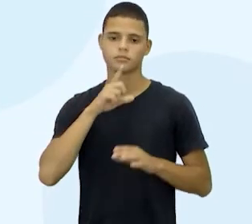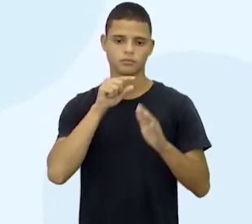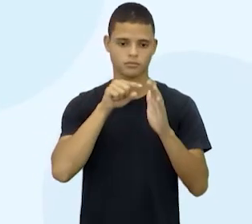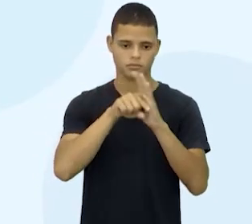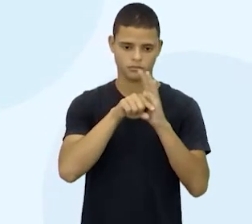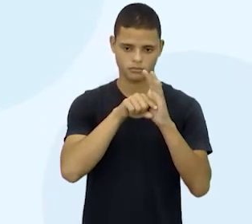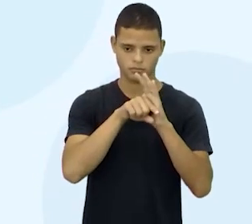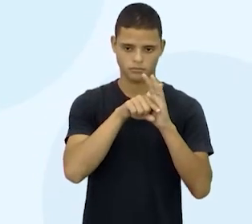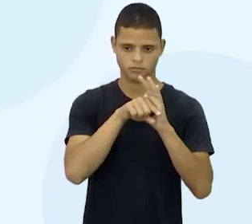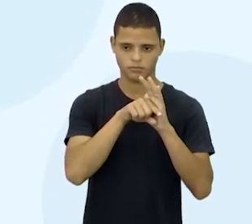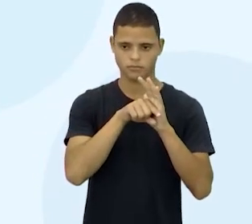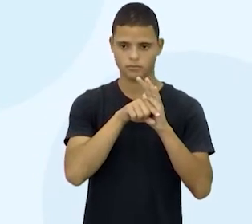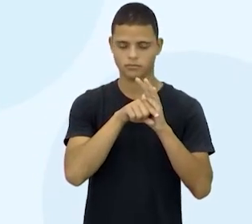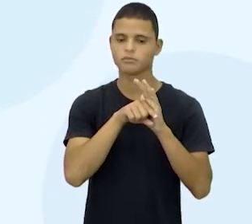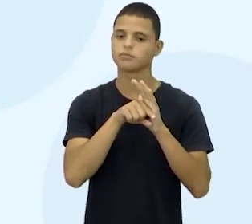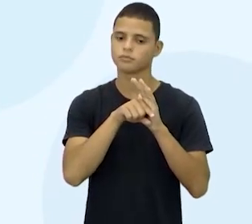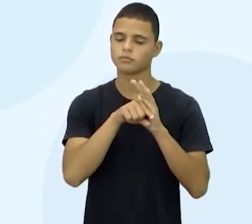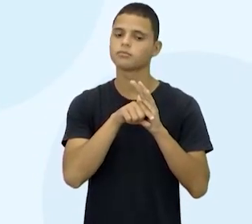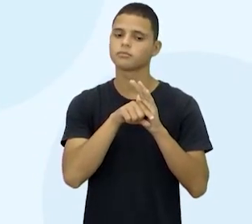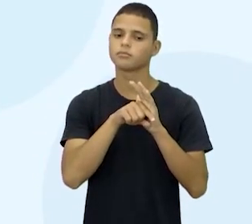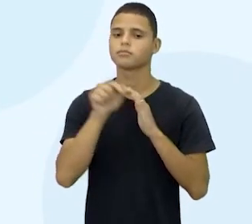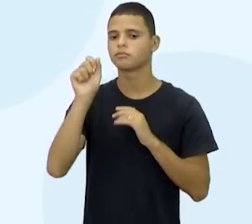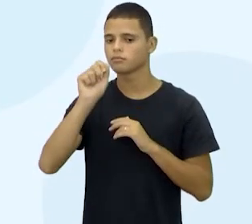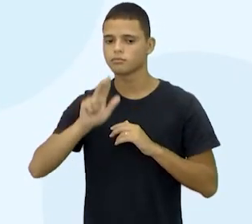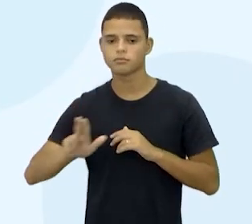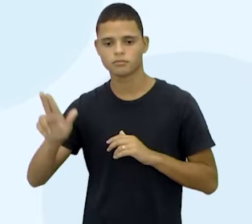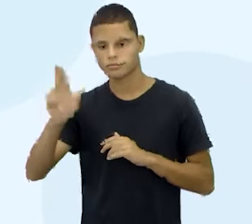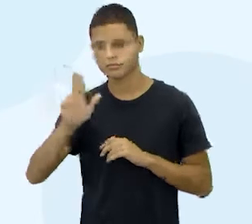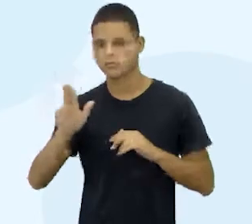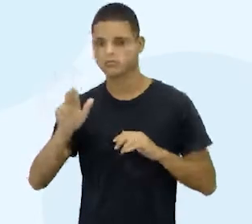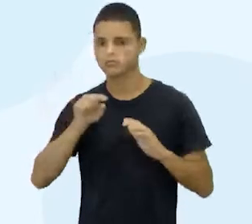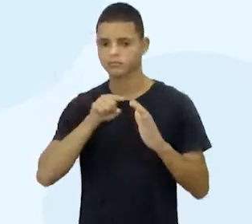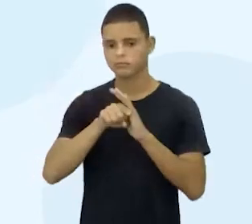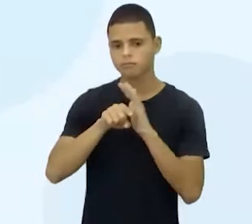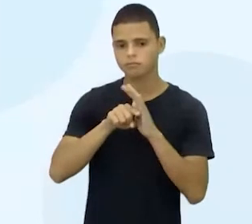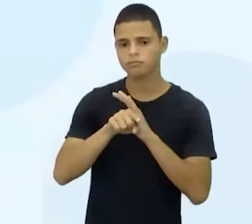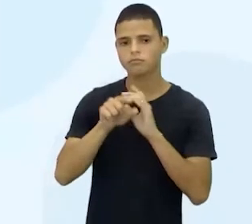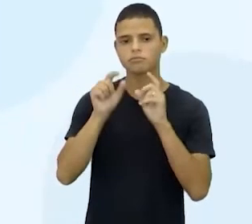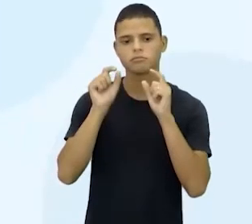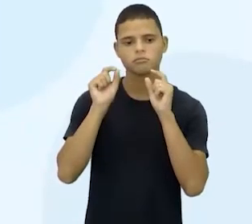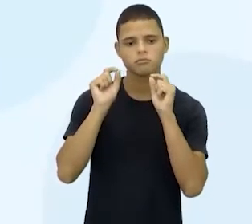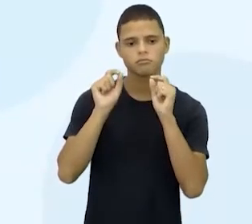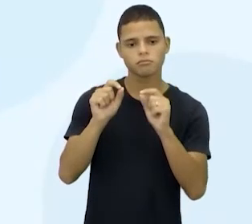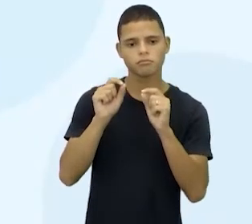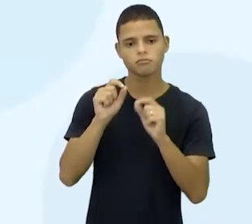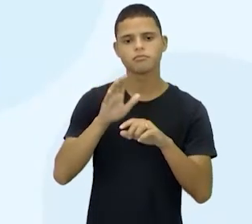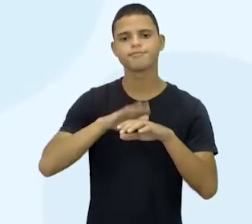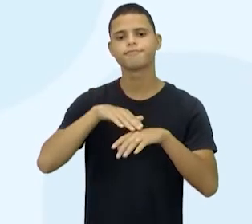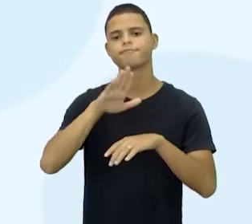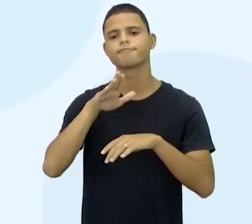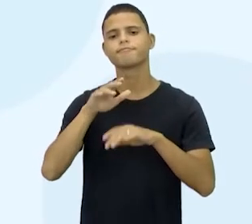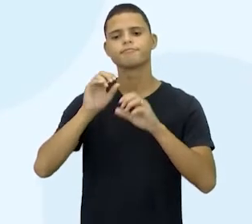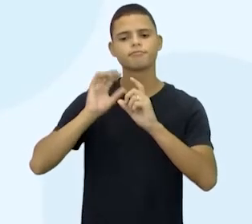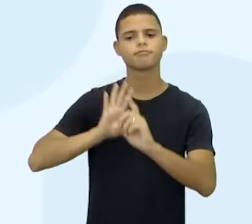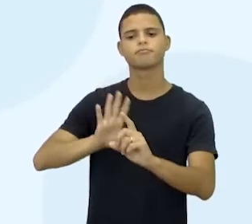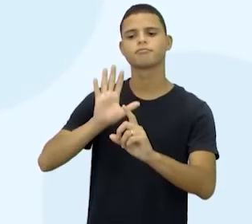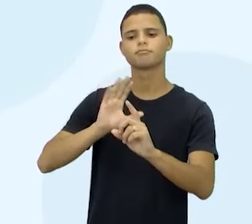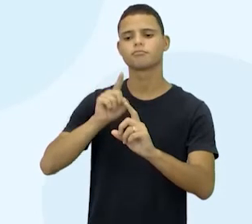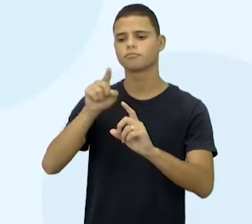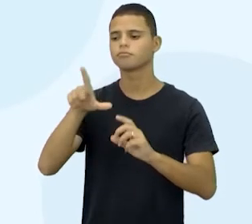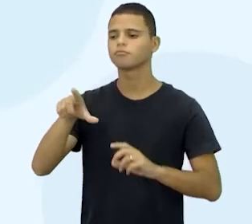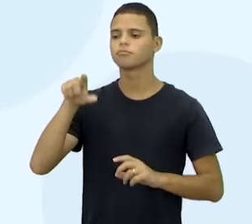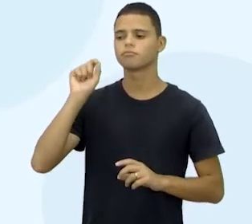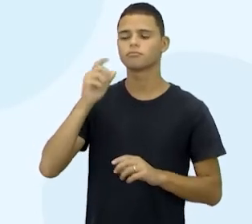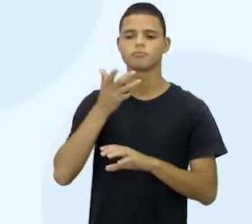nesse momento. Então, vamos de fato às nossas perguntas. O que mais influenciou sua escolha para esse aprofundamento?